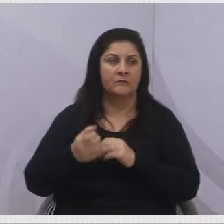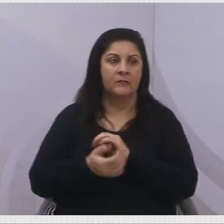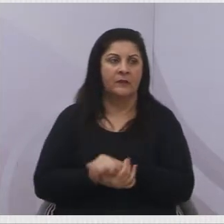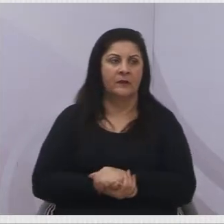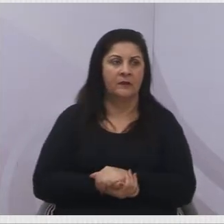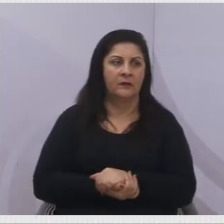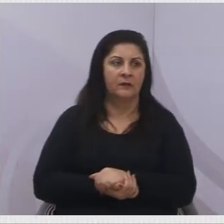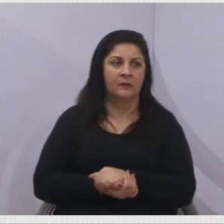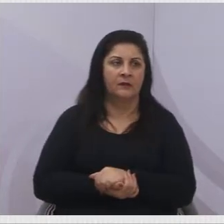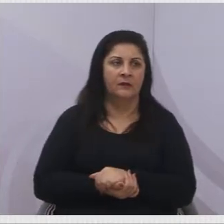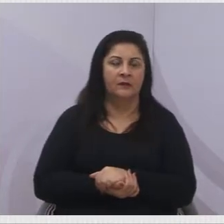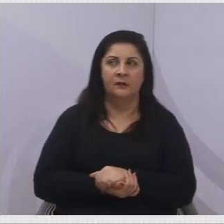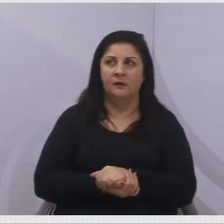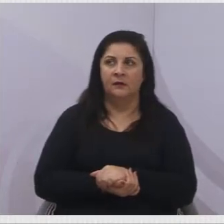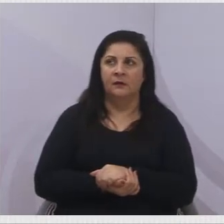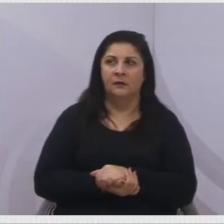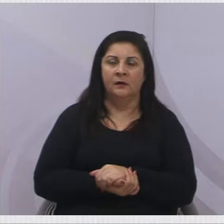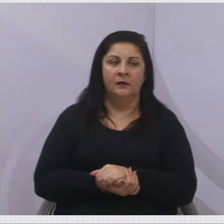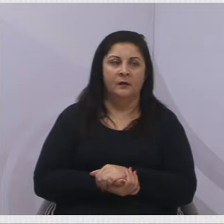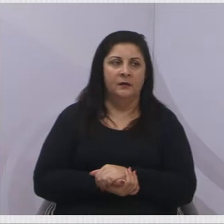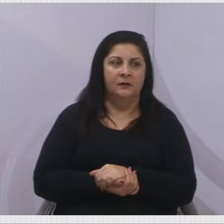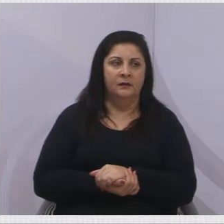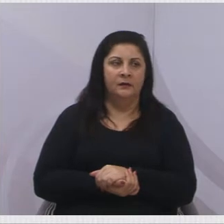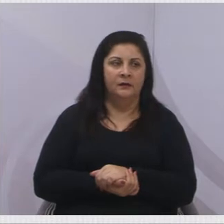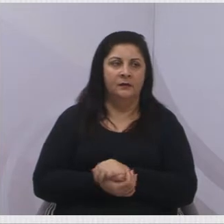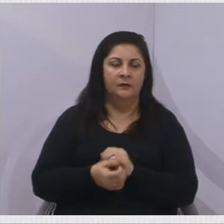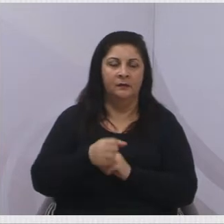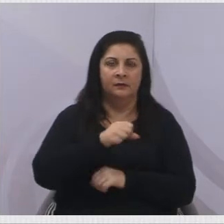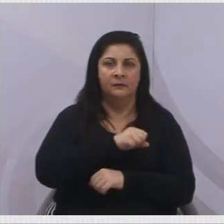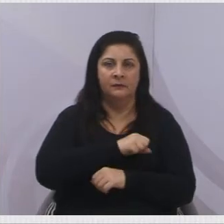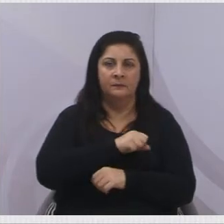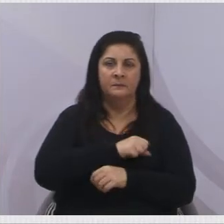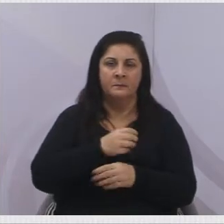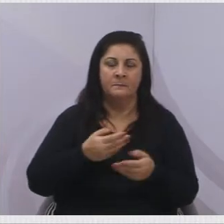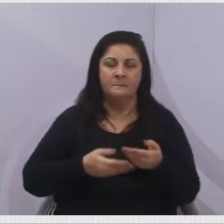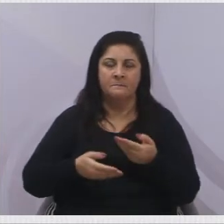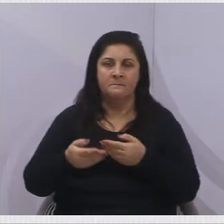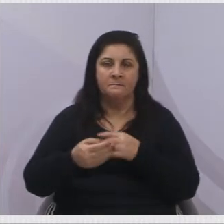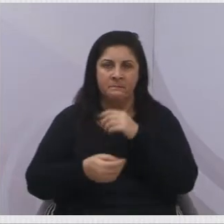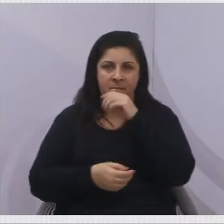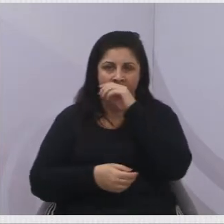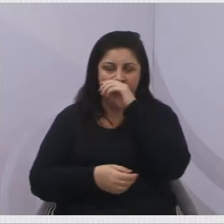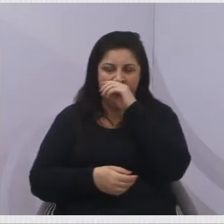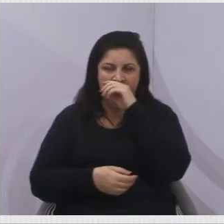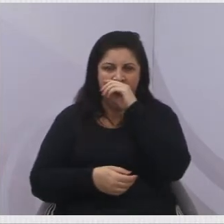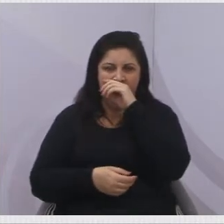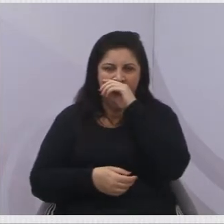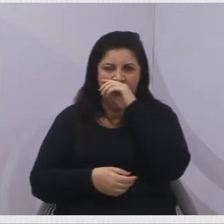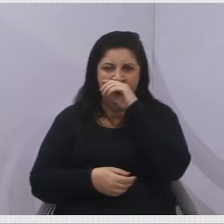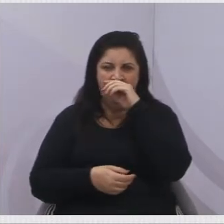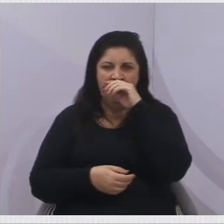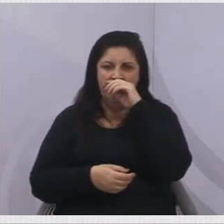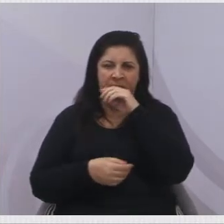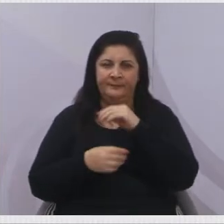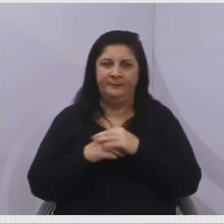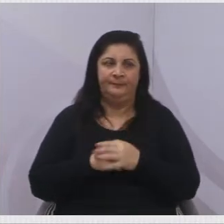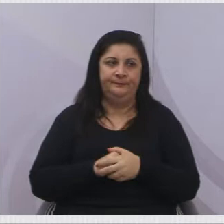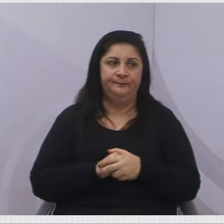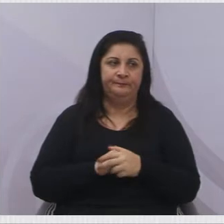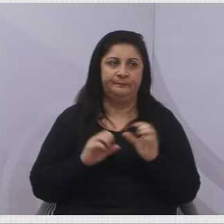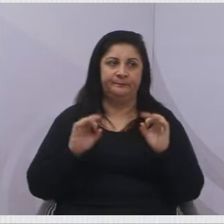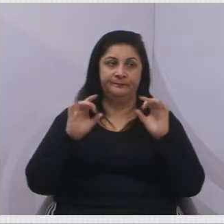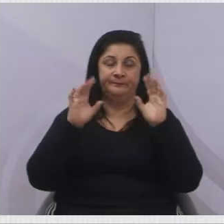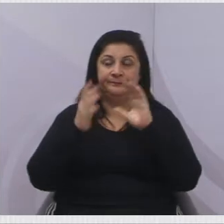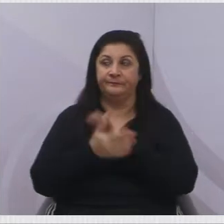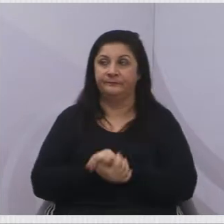3.748. Com relação ao número de atendimentos realizados pelas unidades de suporte avançado,